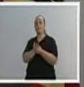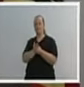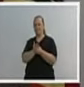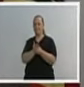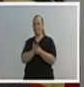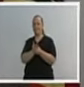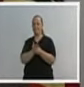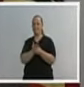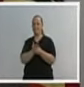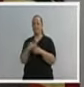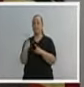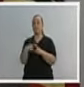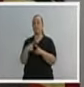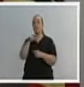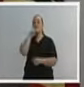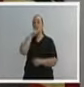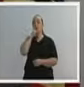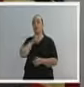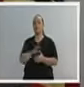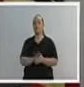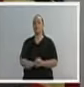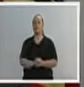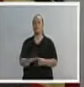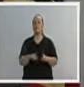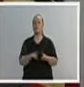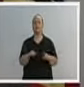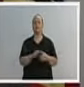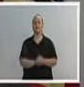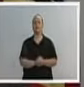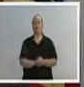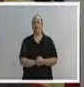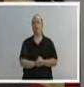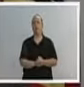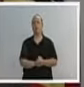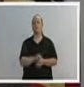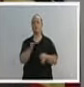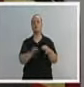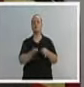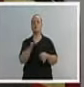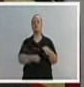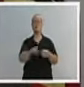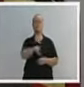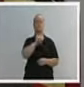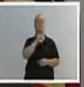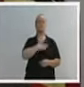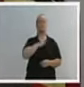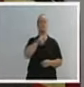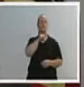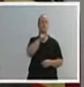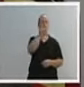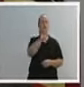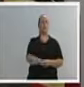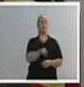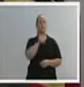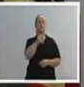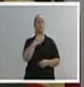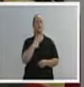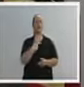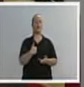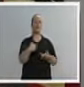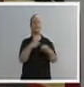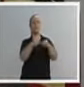me ajudar. Agora, de repente, um juiz ou um promotor, de repente, escolhe tira alguém para Cristo, prejudica, estraga a vida da pessoa, não importa se ele